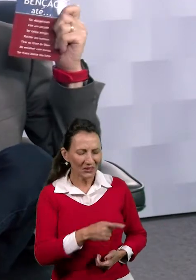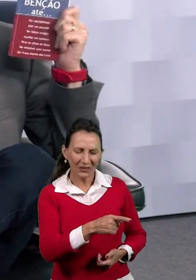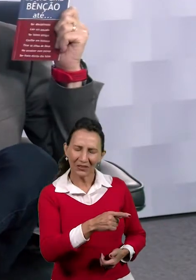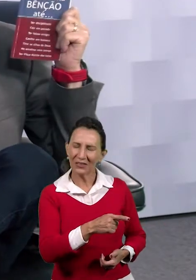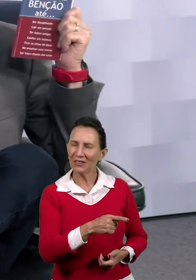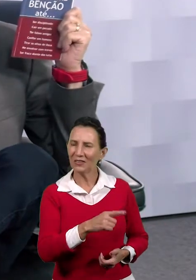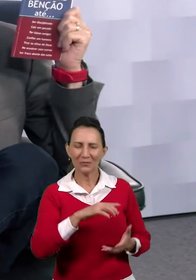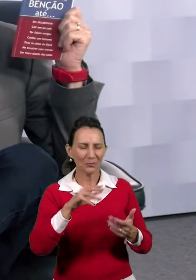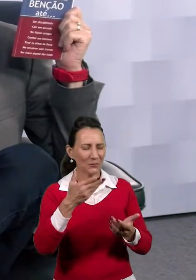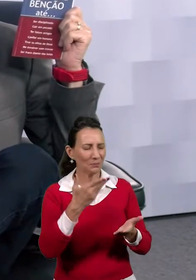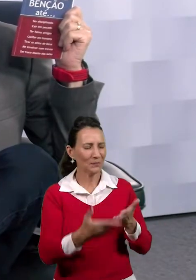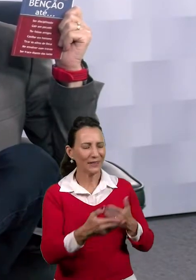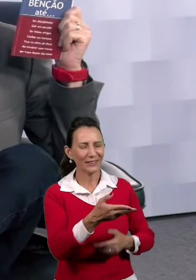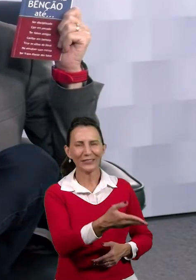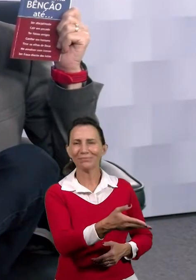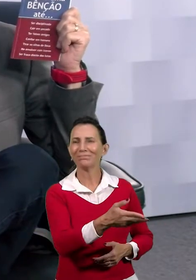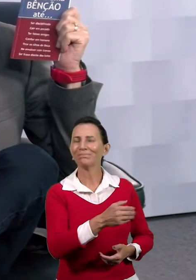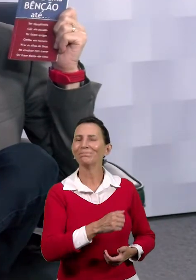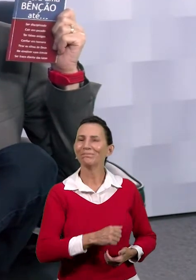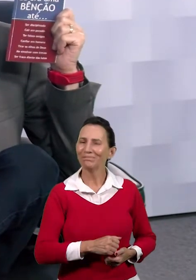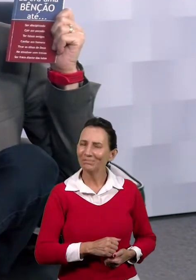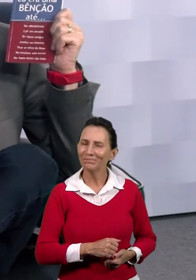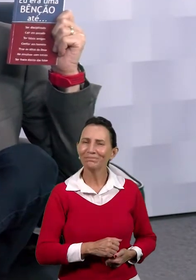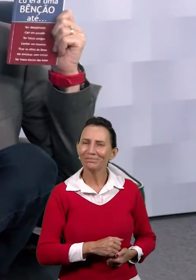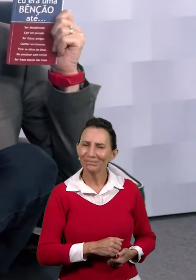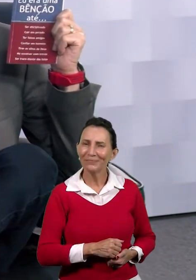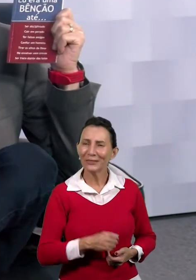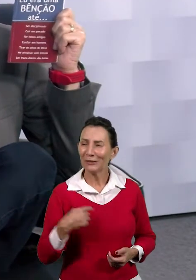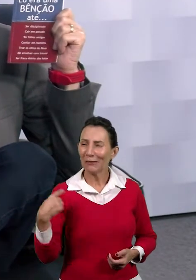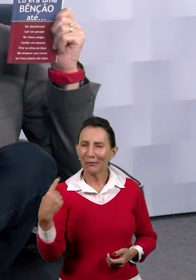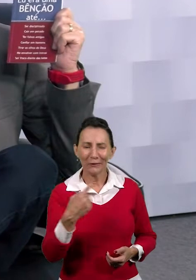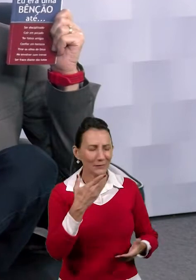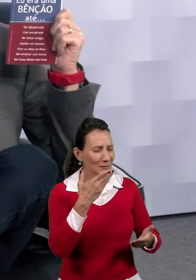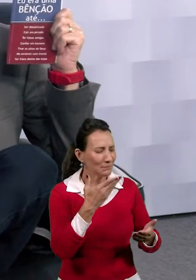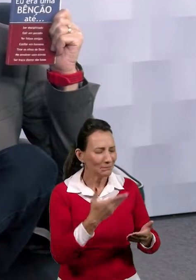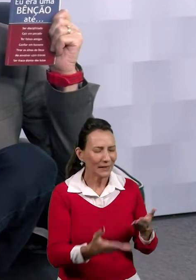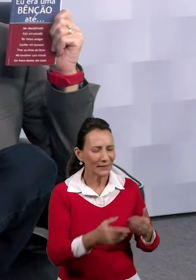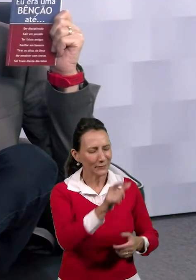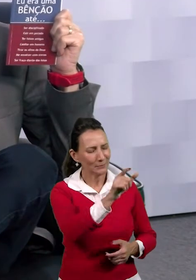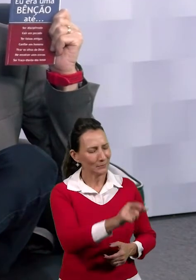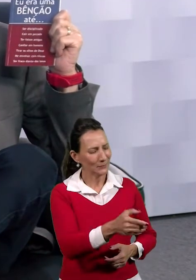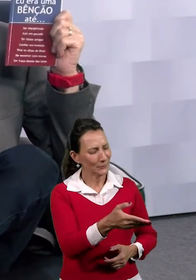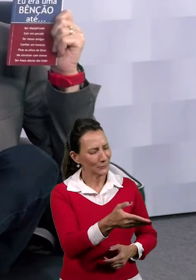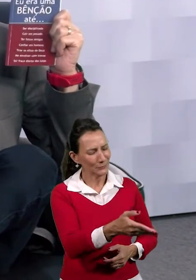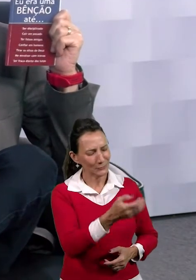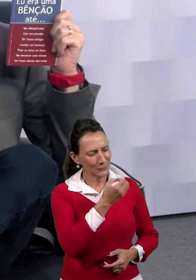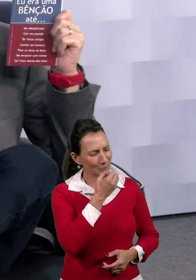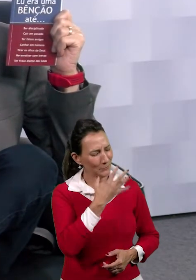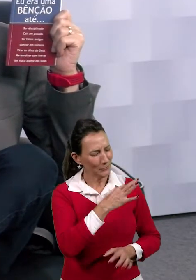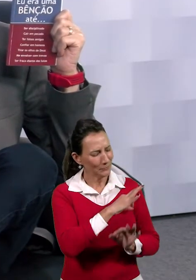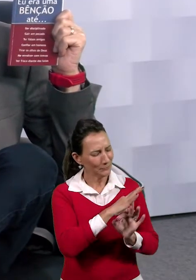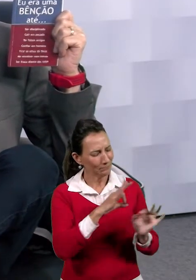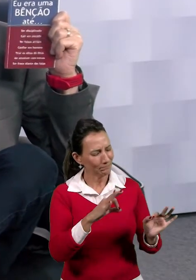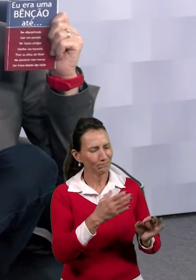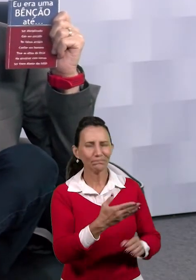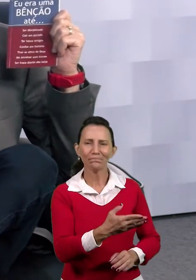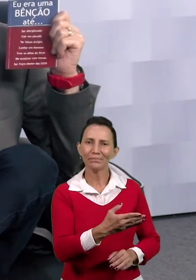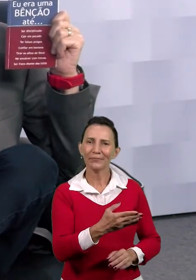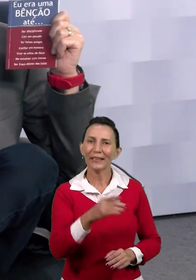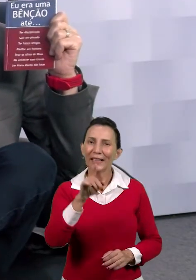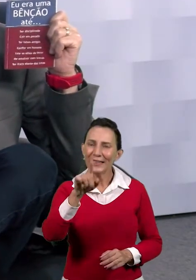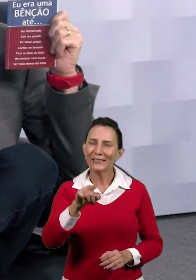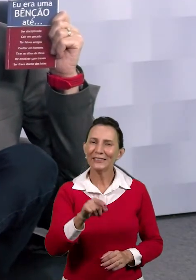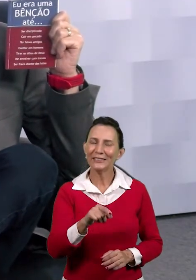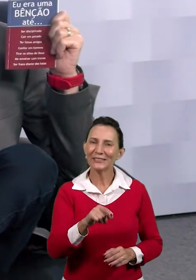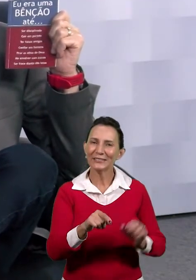perdeu. As pessoas perderam, nós perdemos uma pessoa muito maravilhosa. É isso que é ser